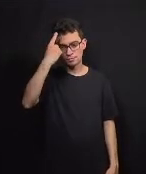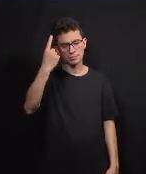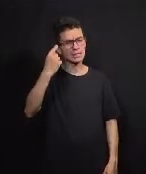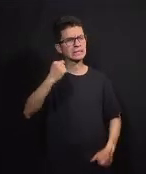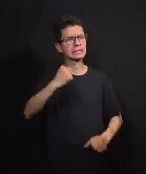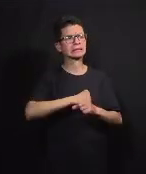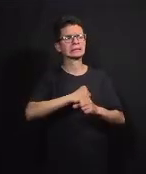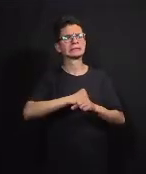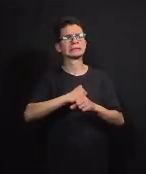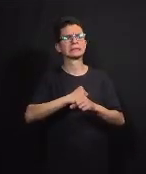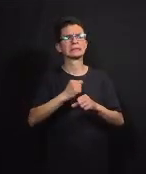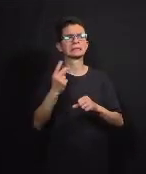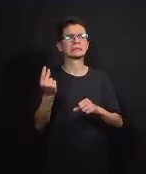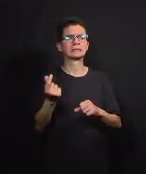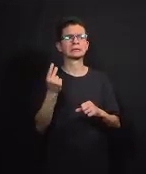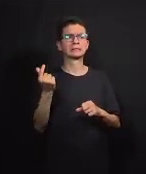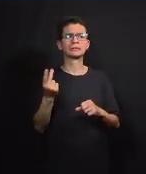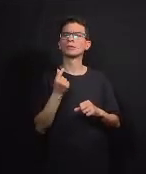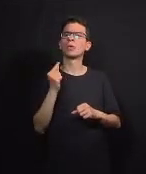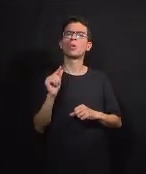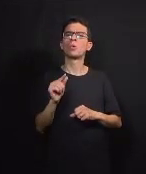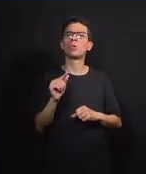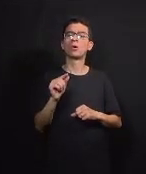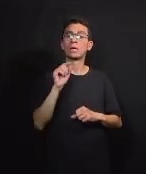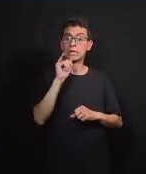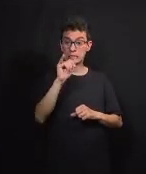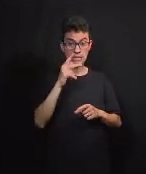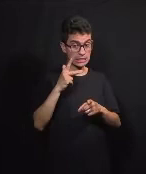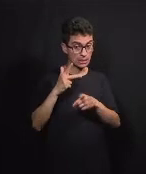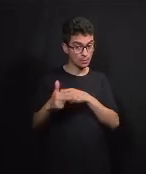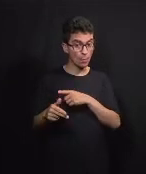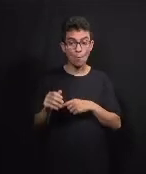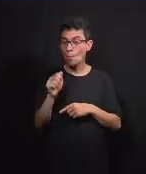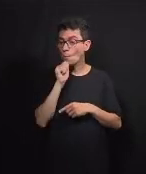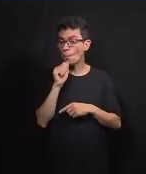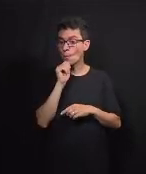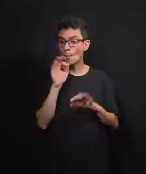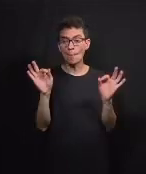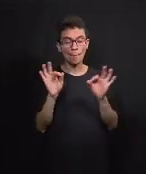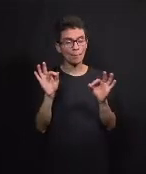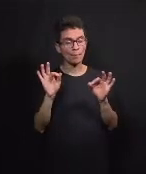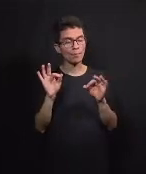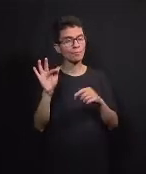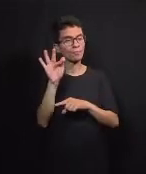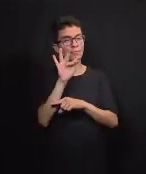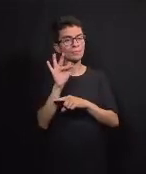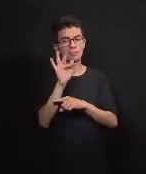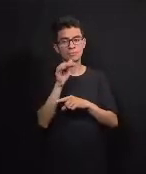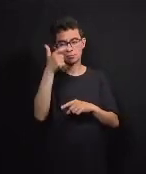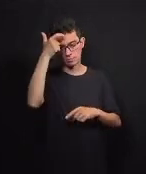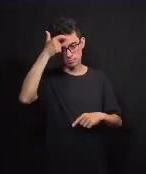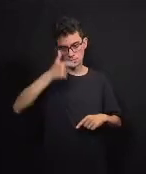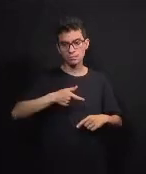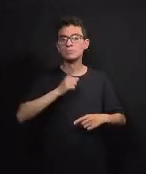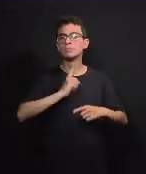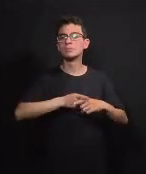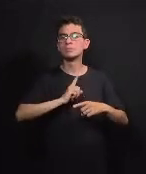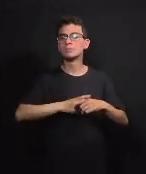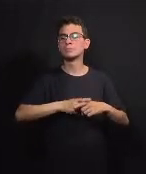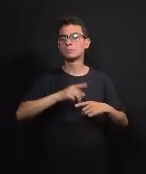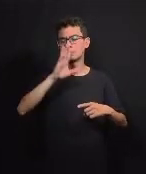que, se ele não ganhar formalmente, na aparência, é porque na essência ele